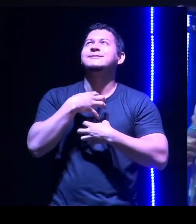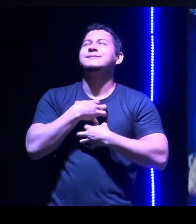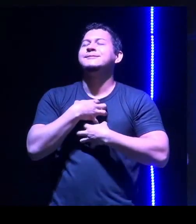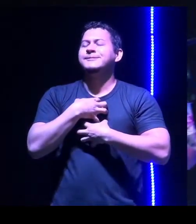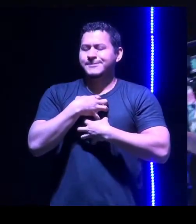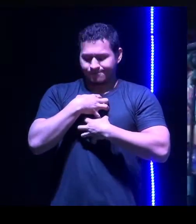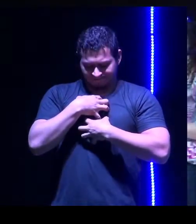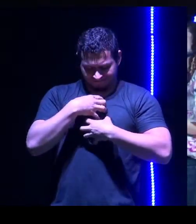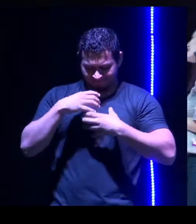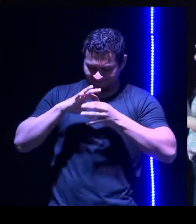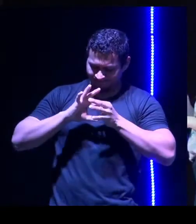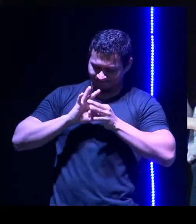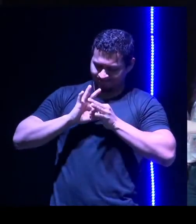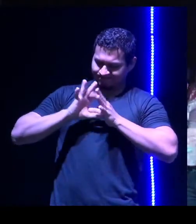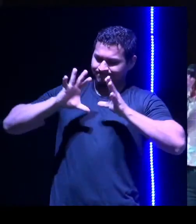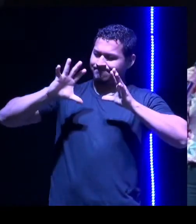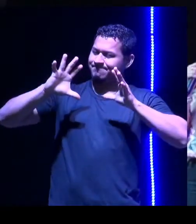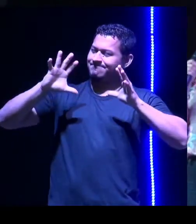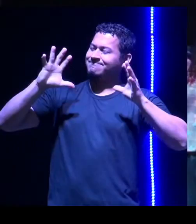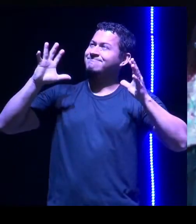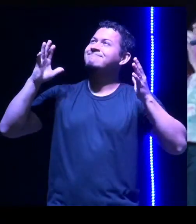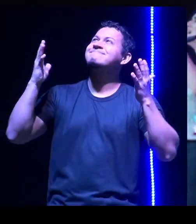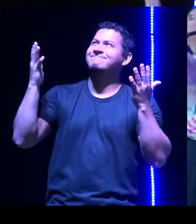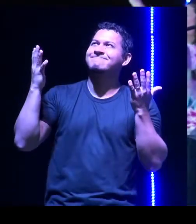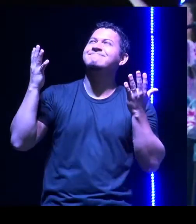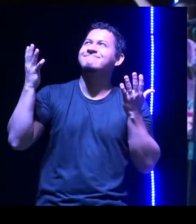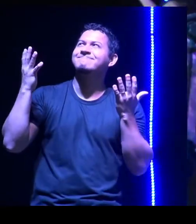seja livre,